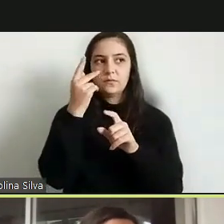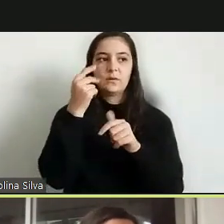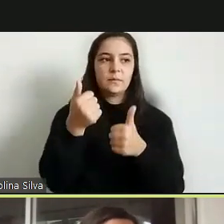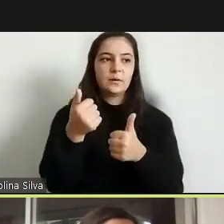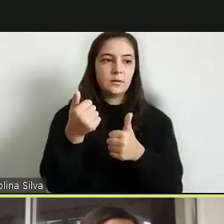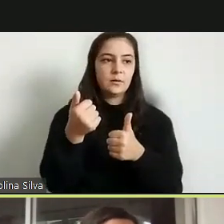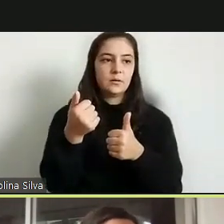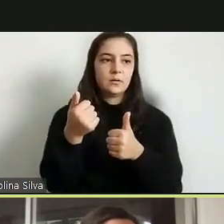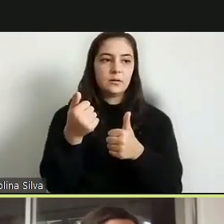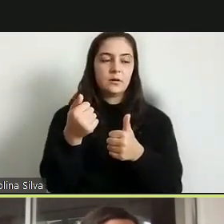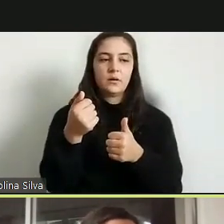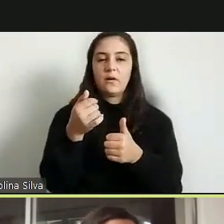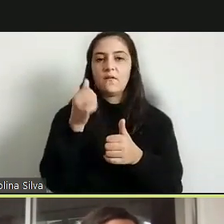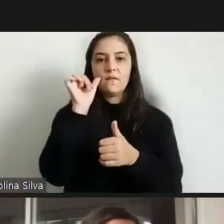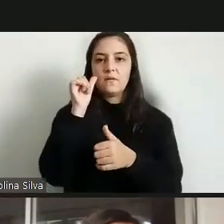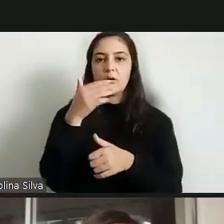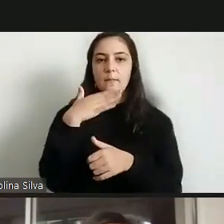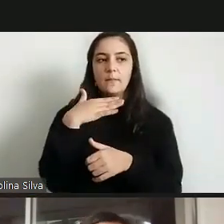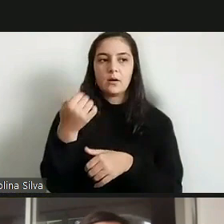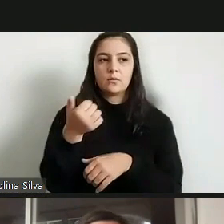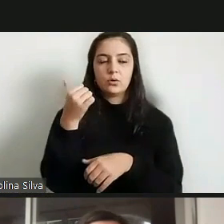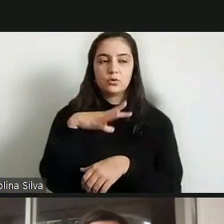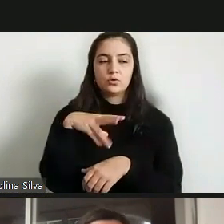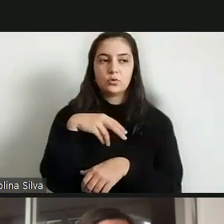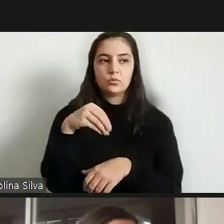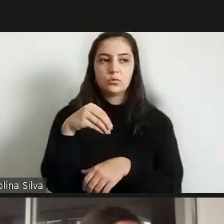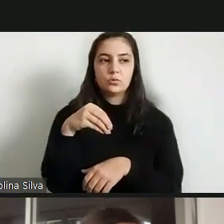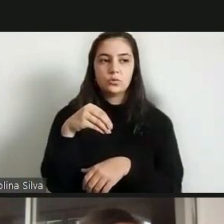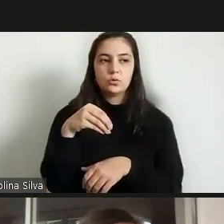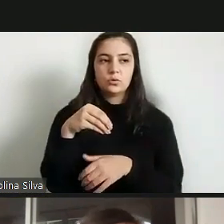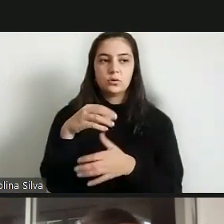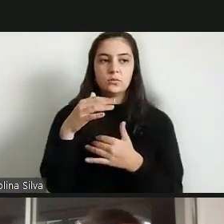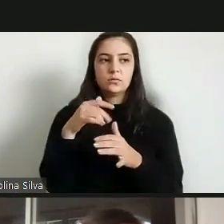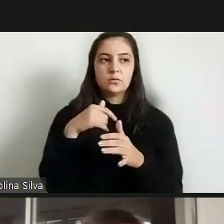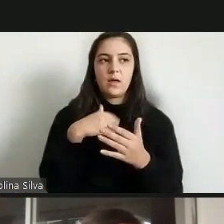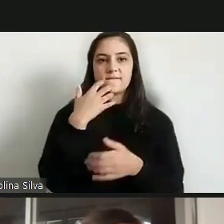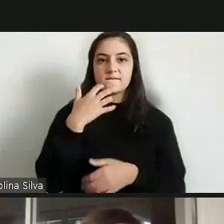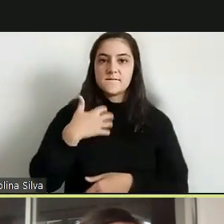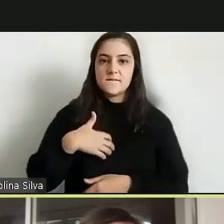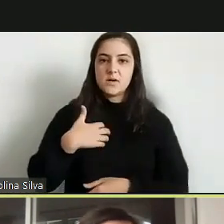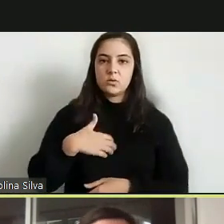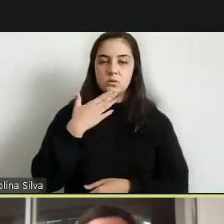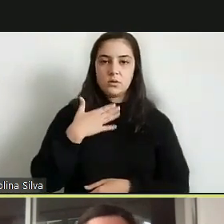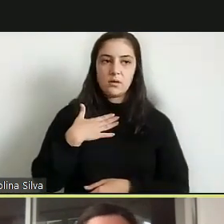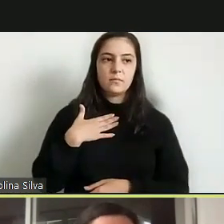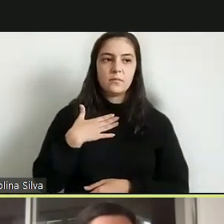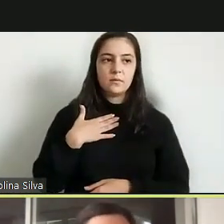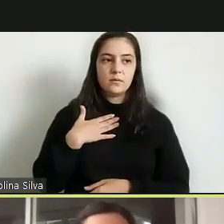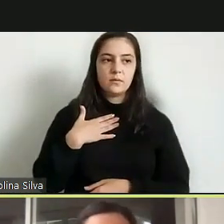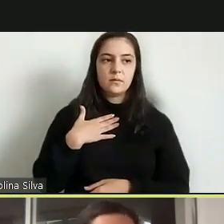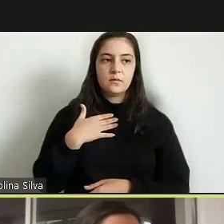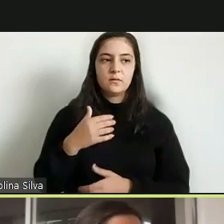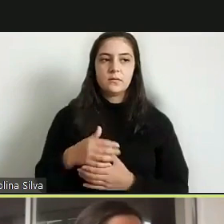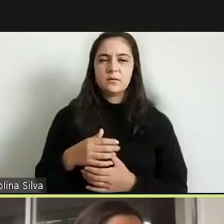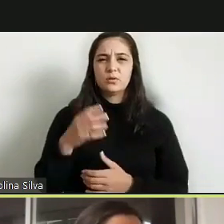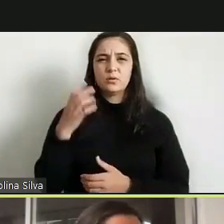vinhos brancos do mundo. Mais alto um bocadinho, Irina. Faz ter orgulho. Se calhar têm de aumentar o